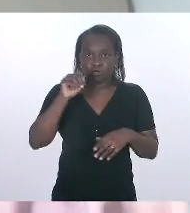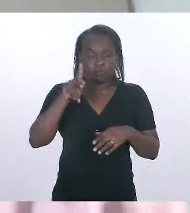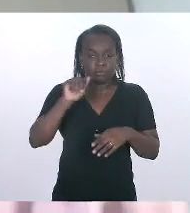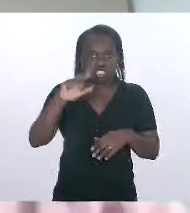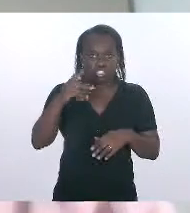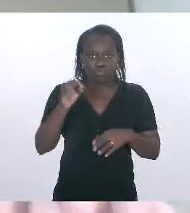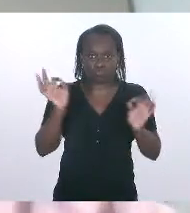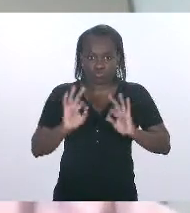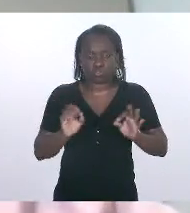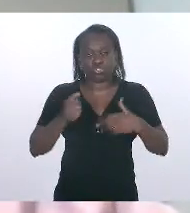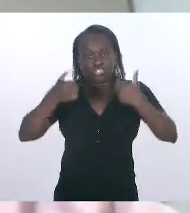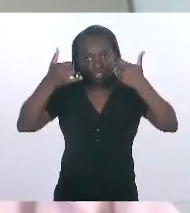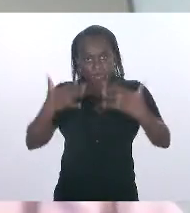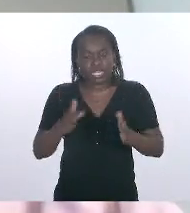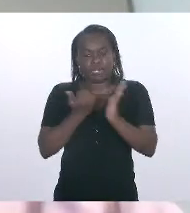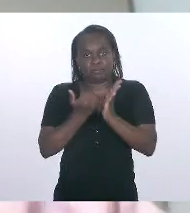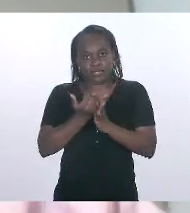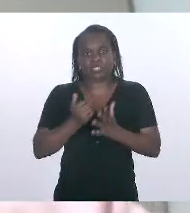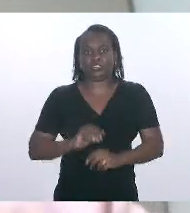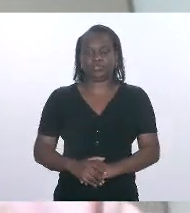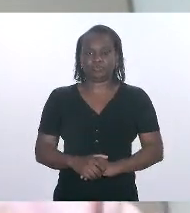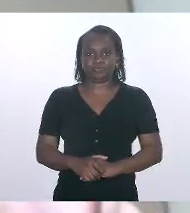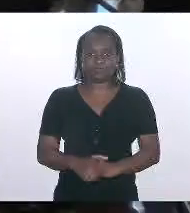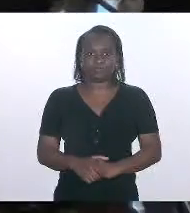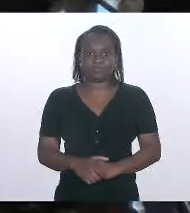só fortalecer esse adendo.